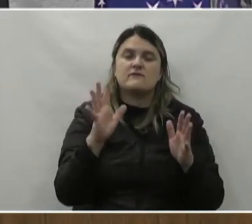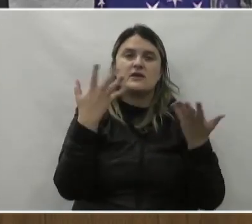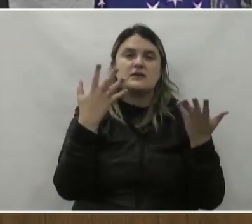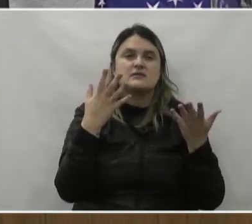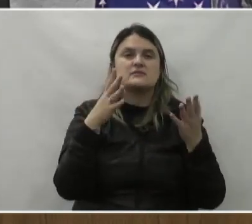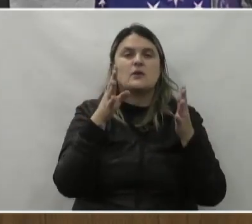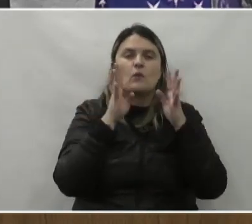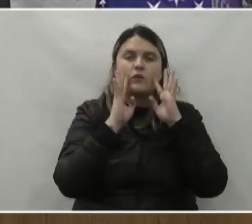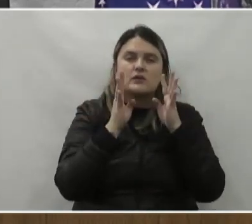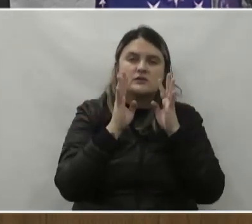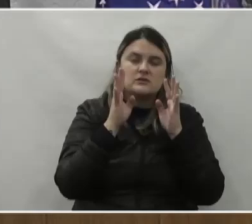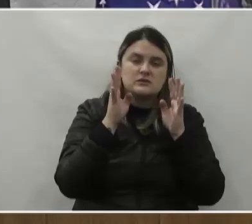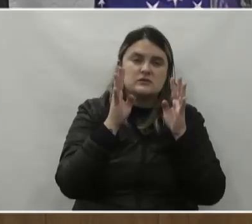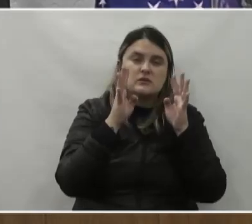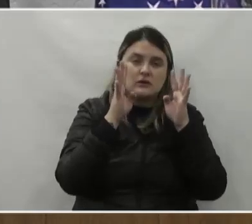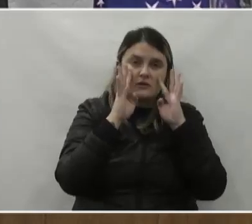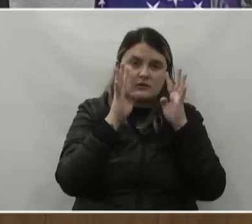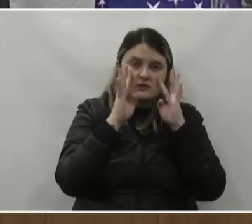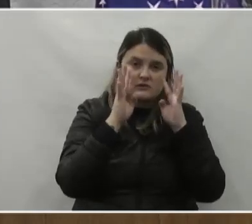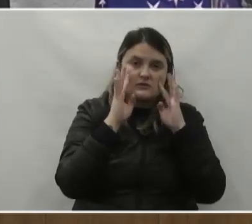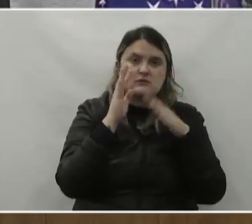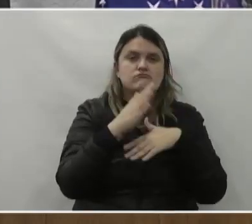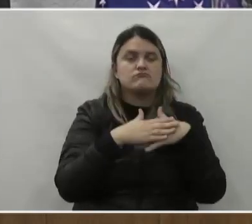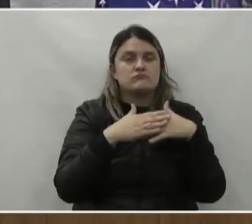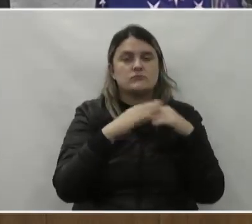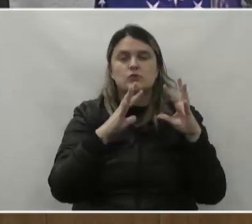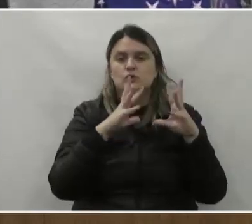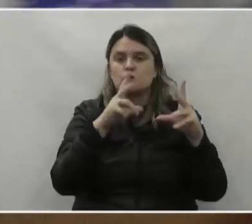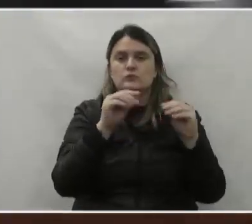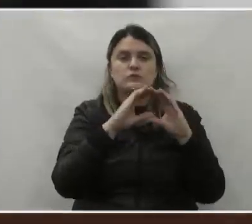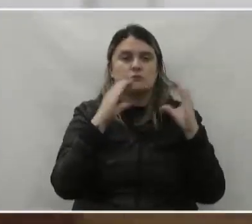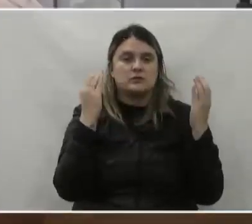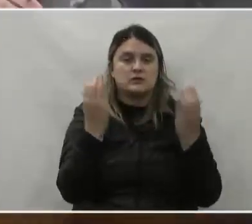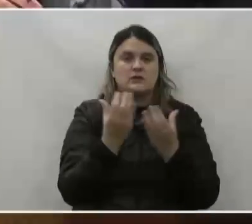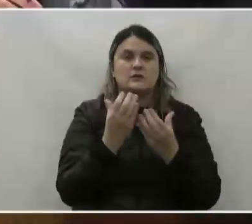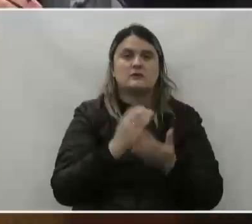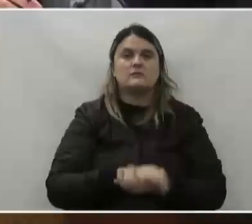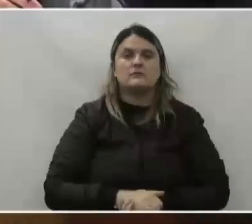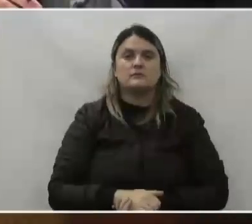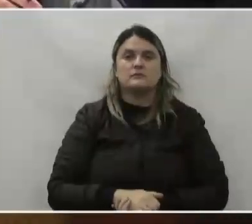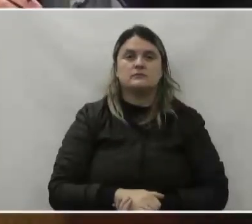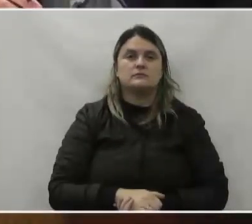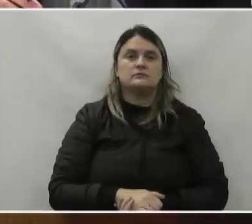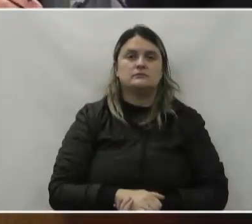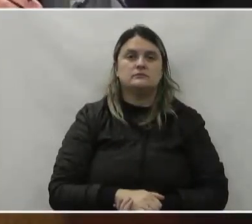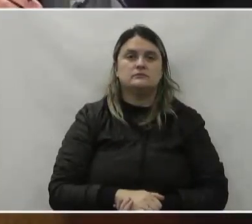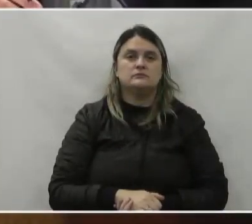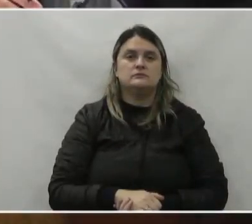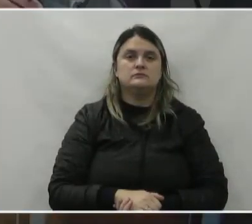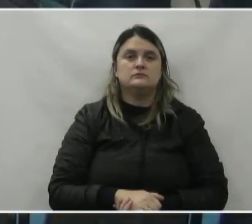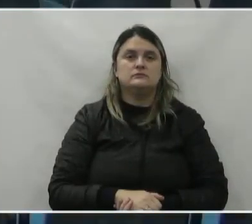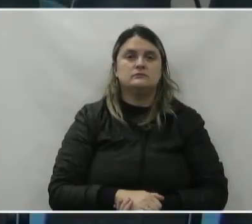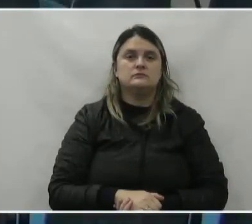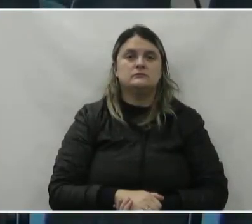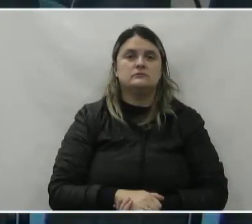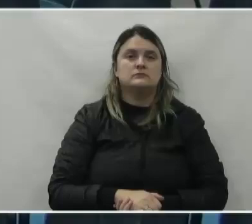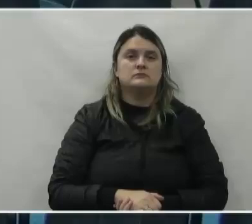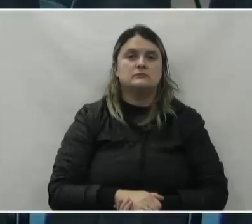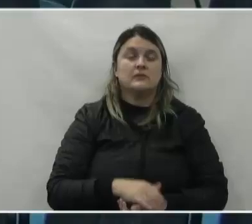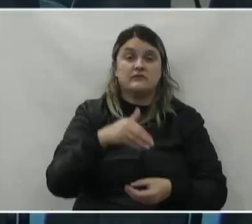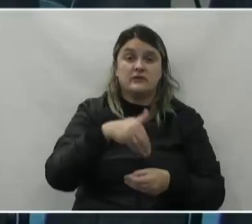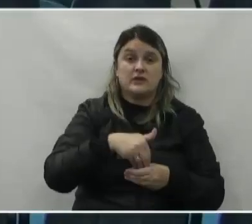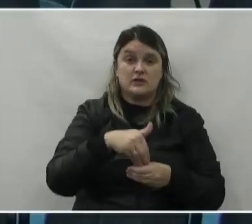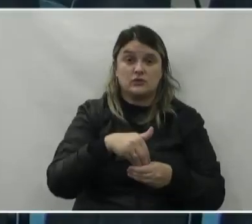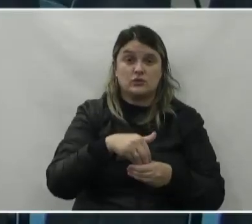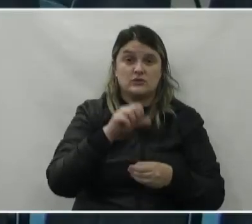e merecido carinho de toda a comunidade. Em discussão? Em votação, senhores vereadores que aprovam,